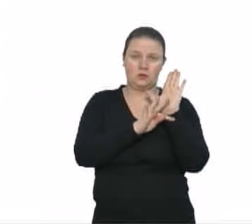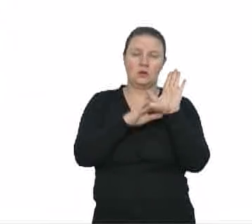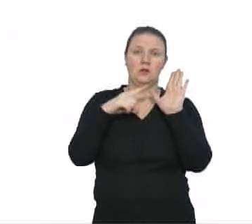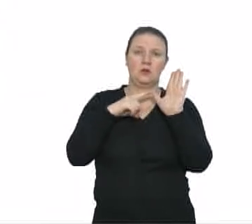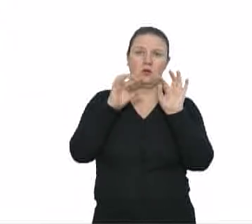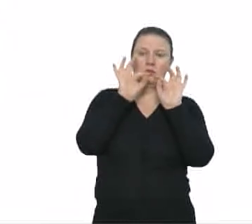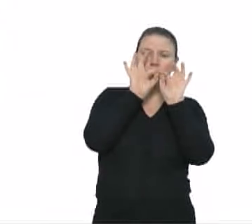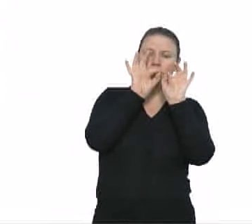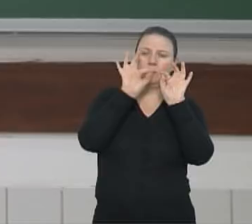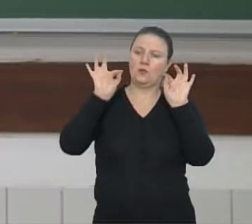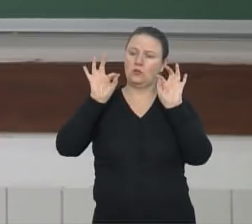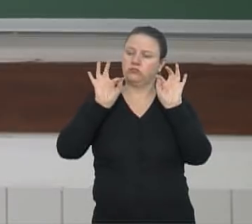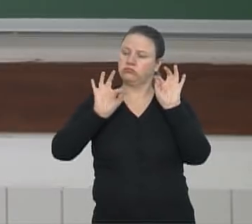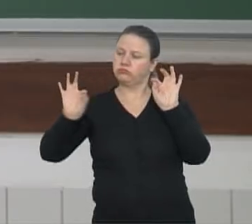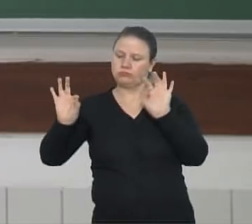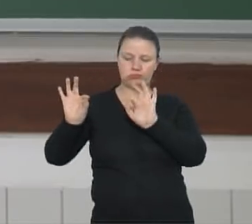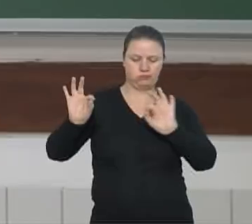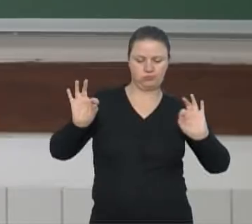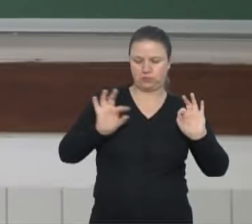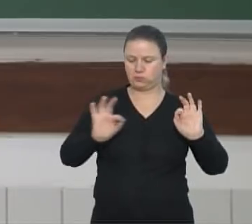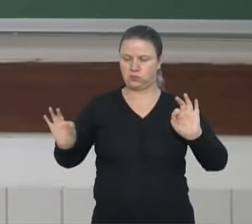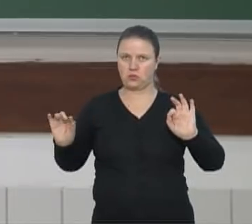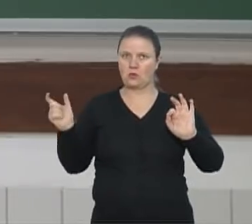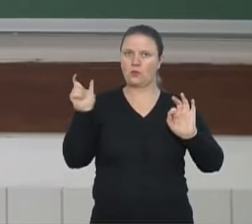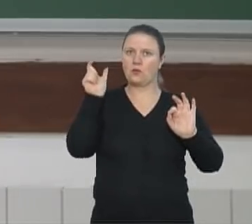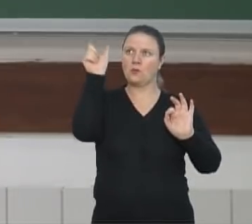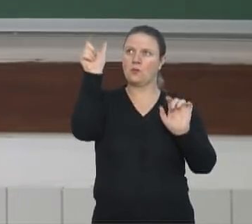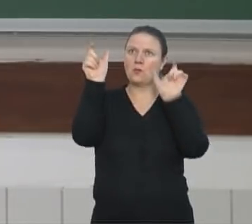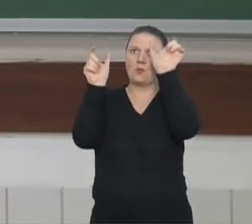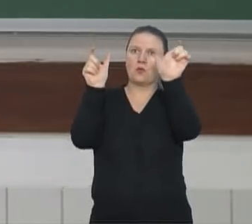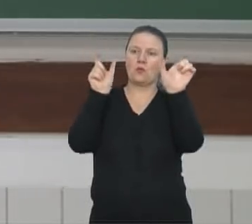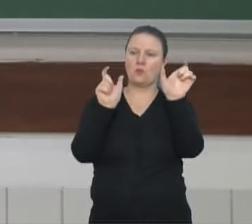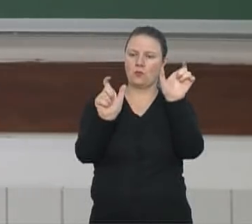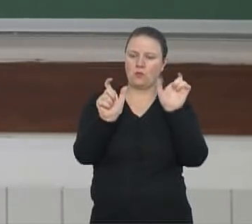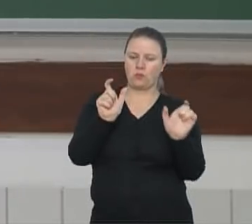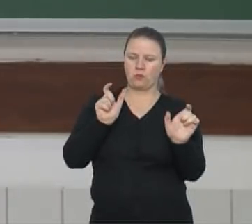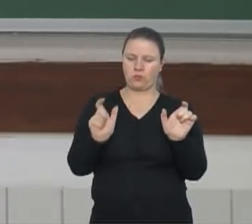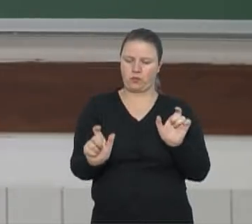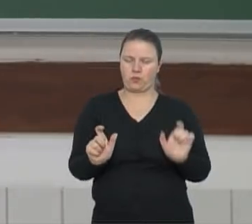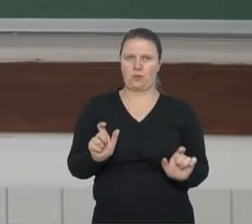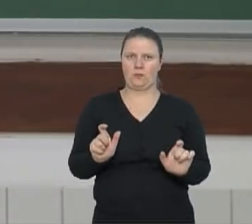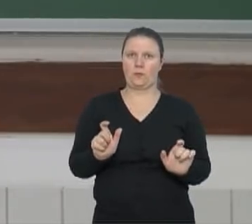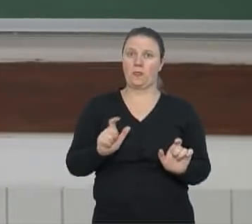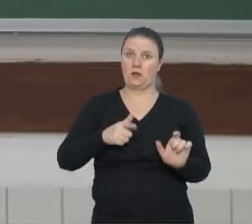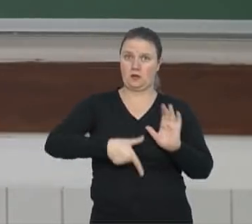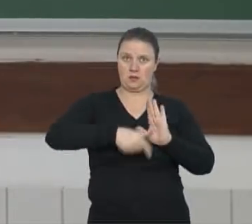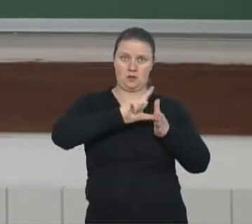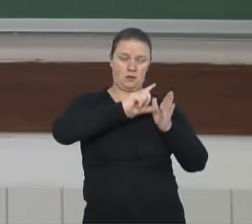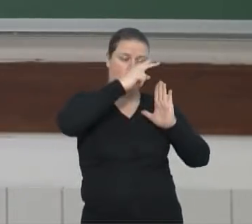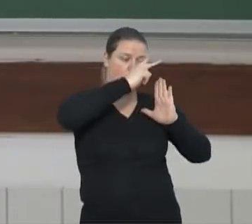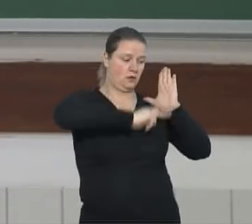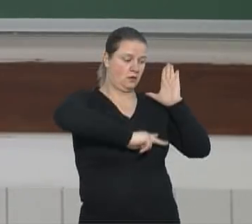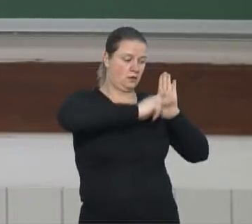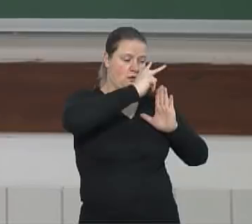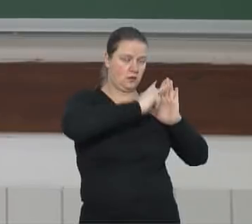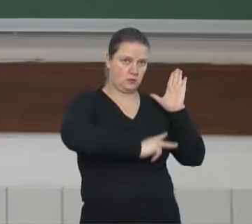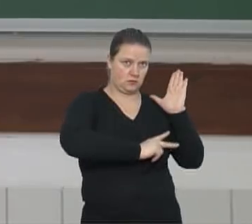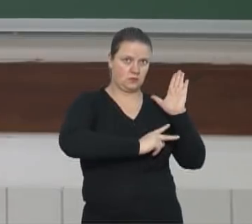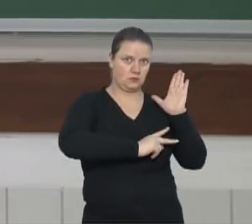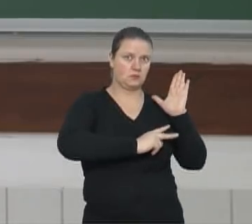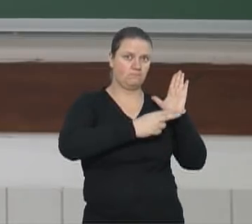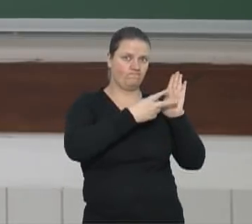ele precisa ser completado pelas palavrinhas que estão acima. Então, vocês vão ali fazer a leitura e